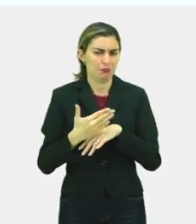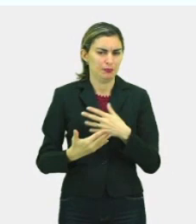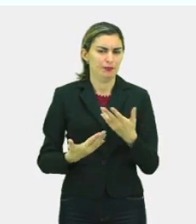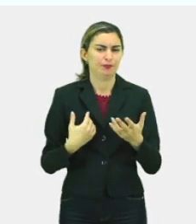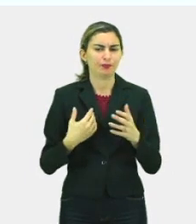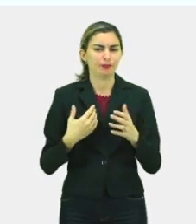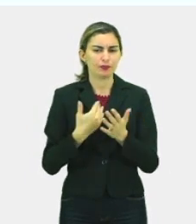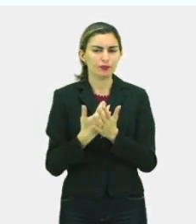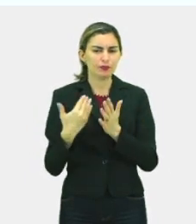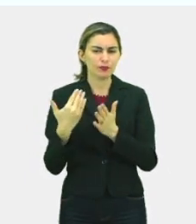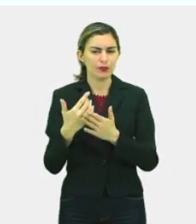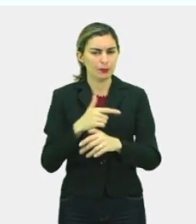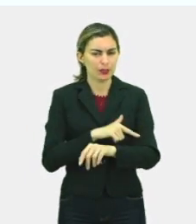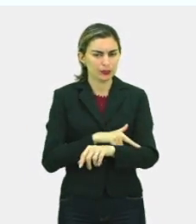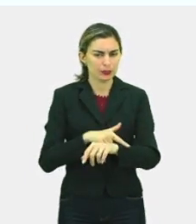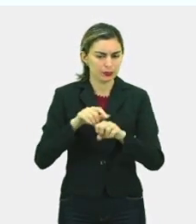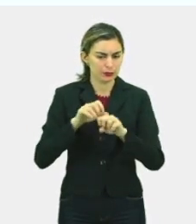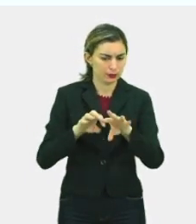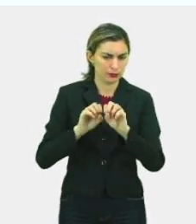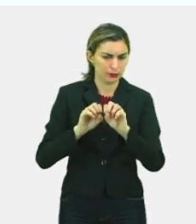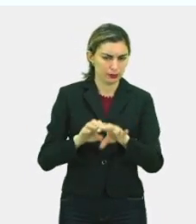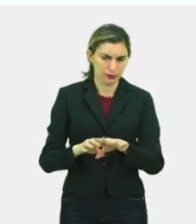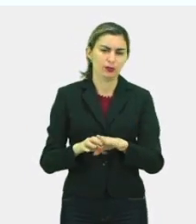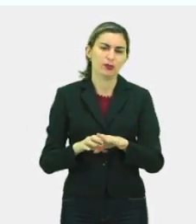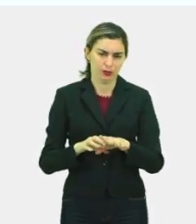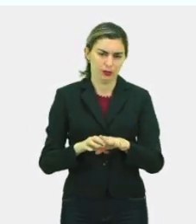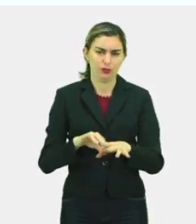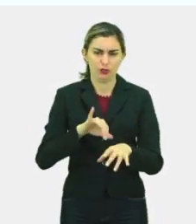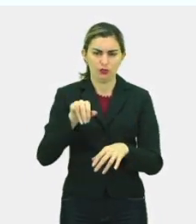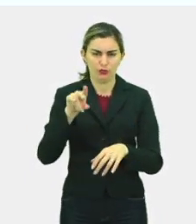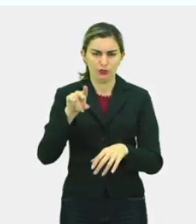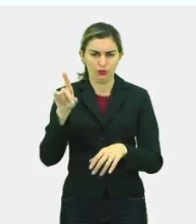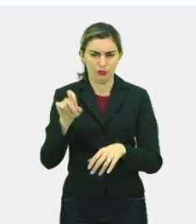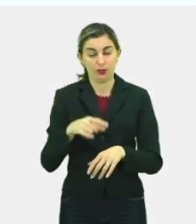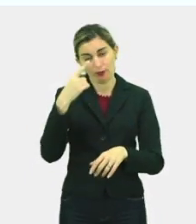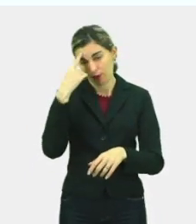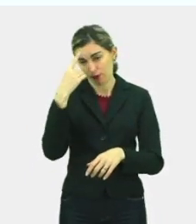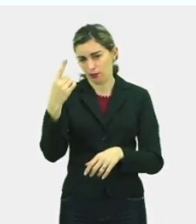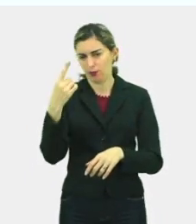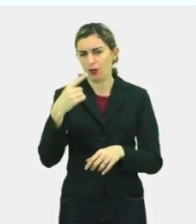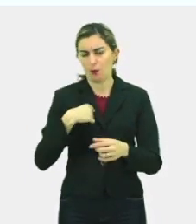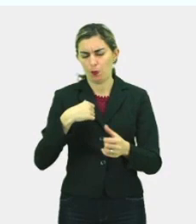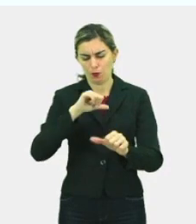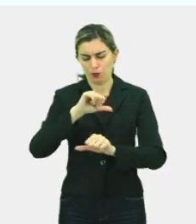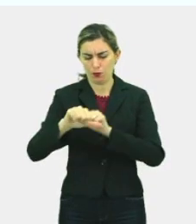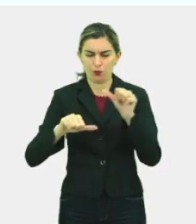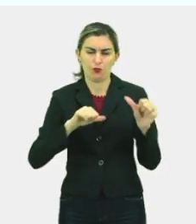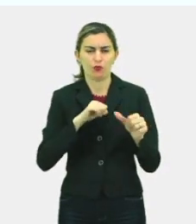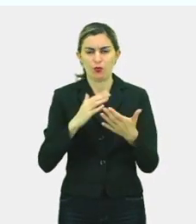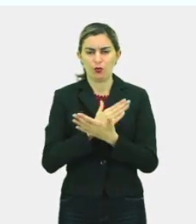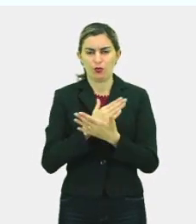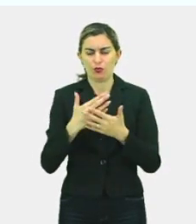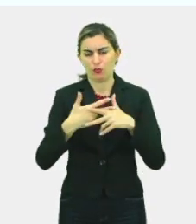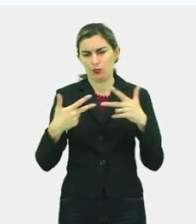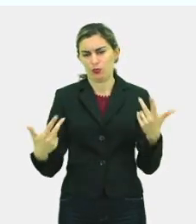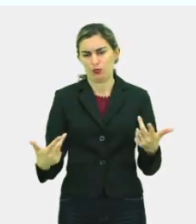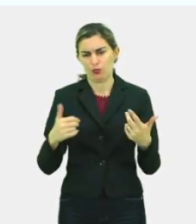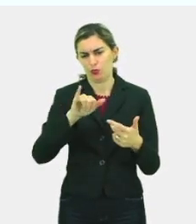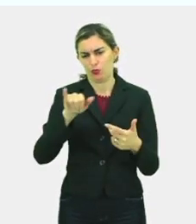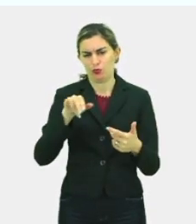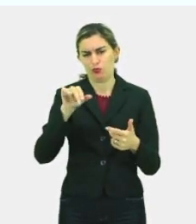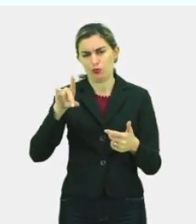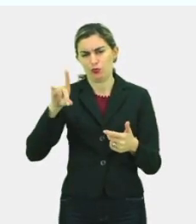com esse aspecto mais educacional. Então, Jigoro Kano teve a ideia de modificar alguns aspectos